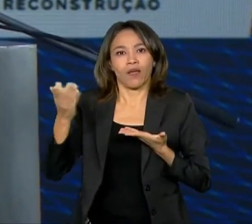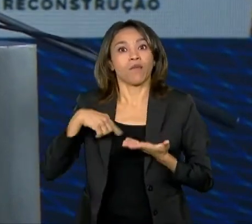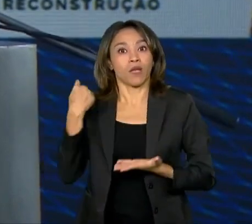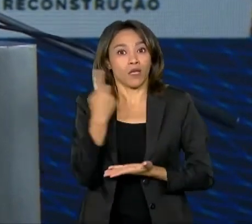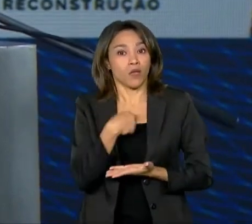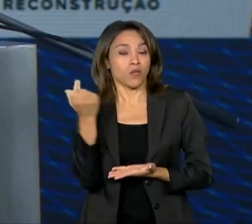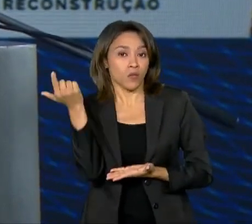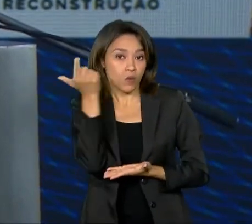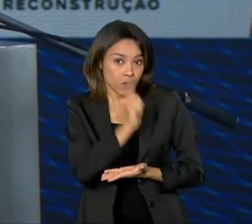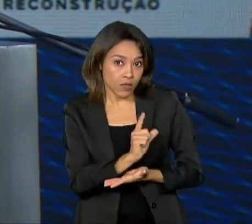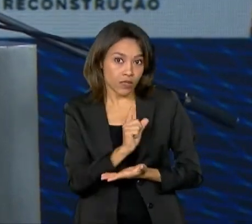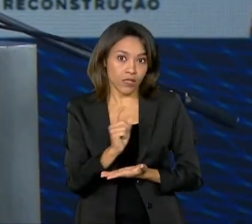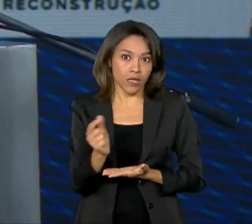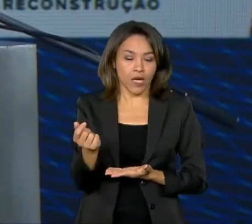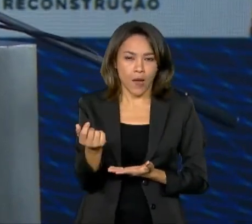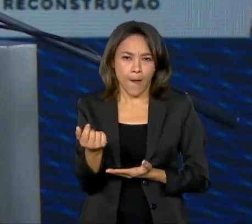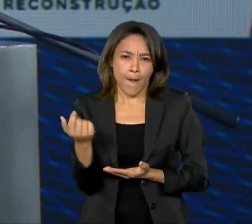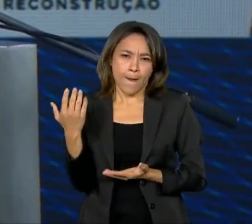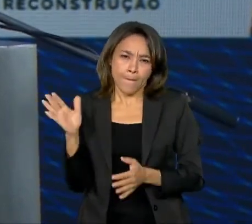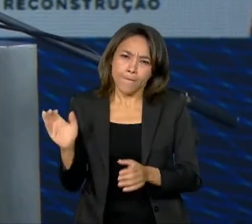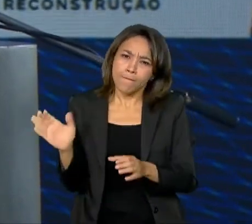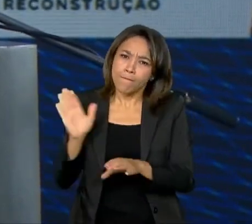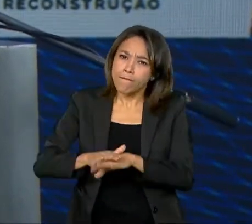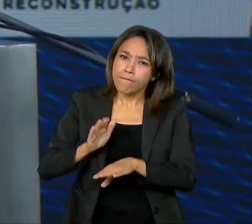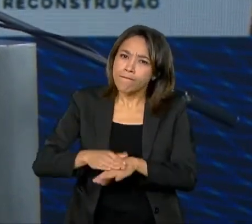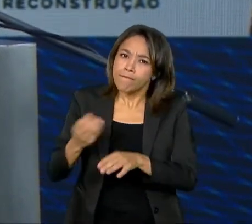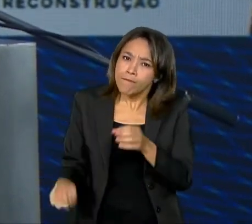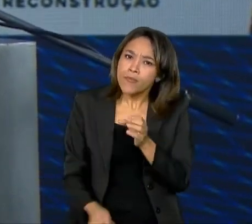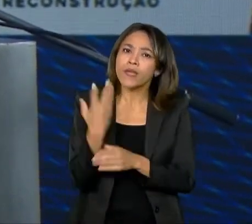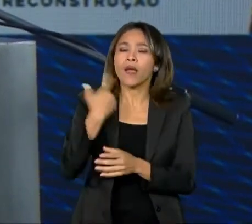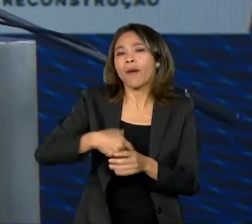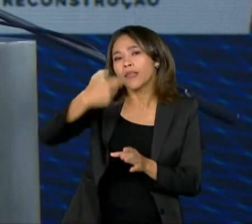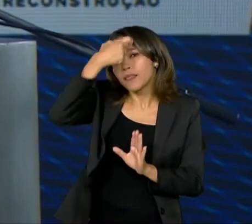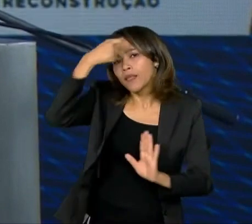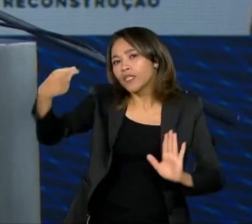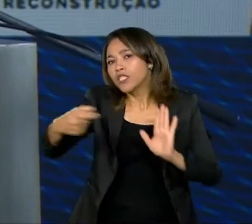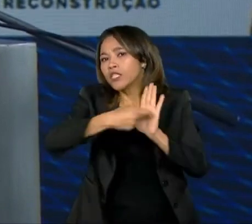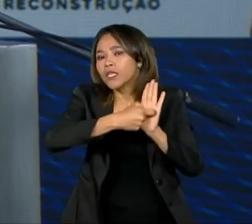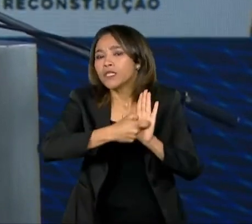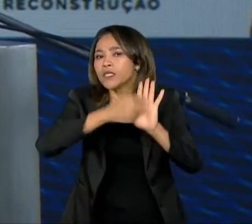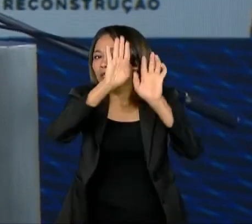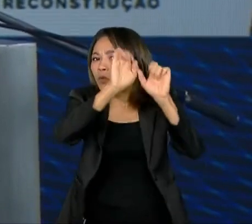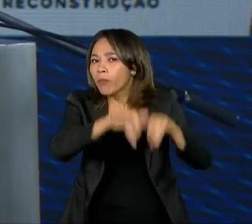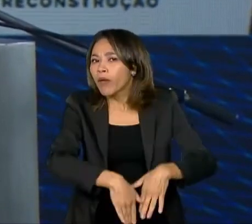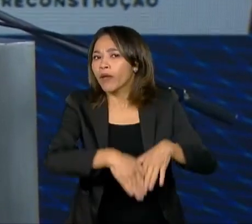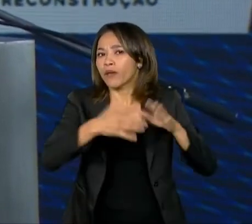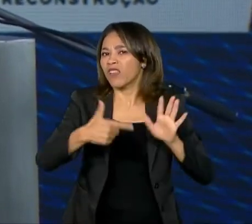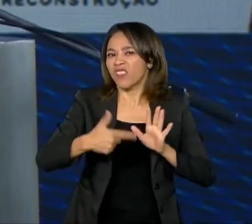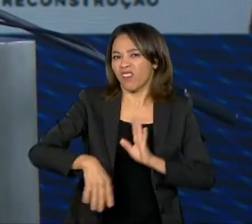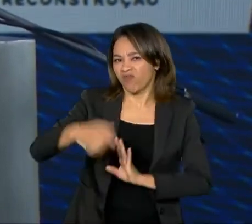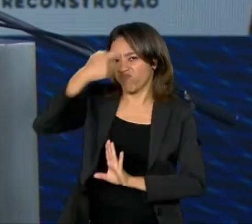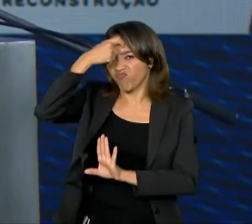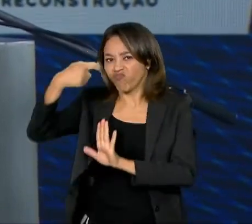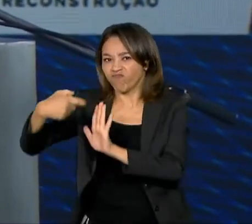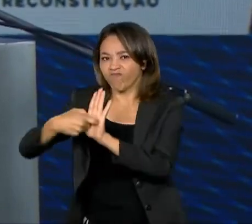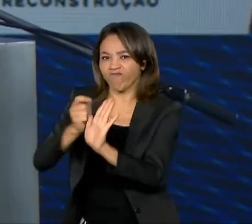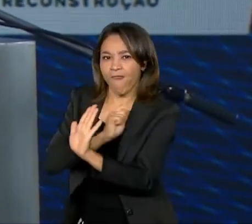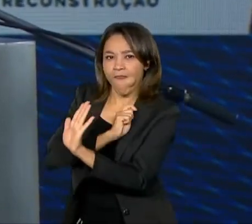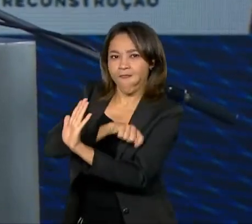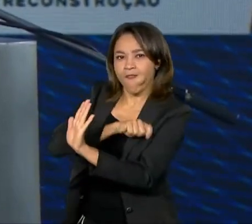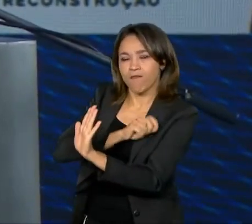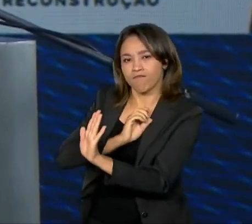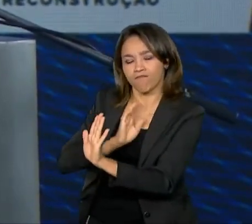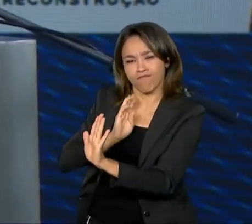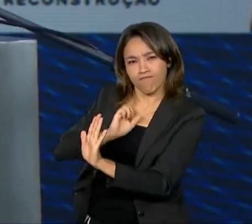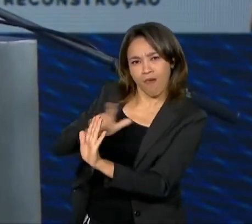produzir uma inteligência artificial do bem e não uma inteligência artificial do Mal uma